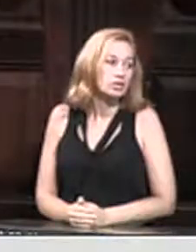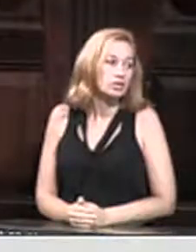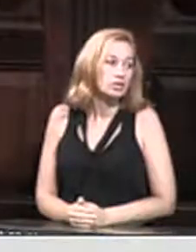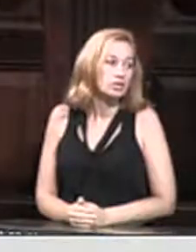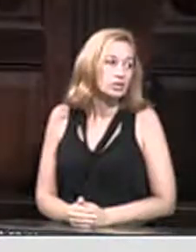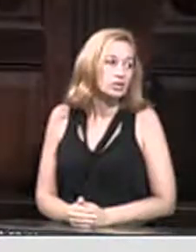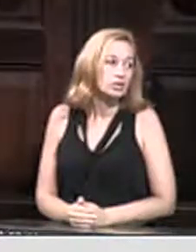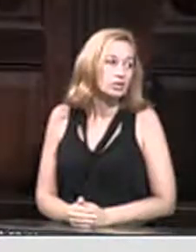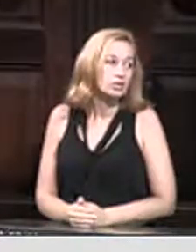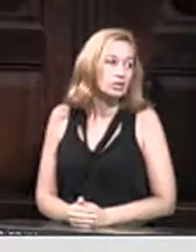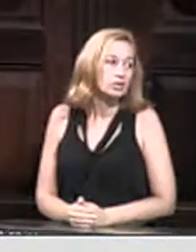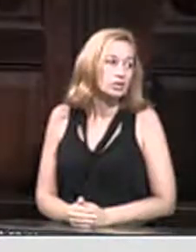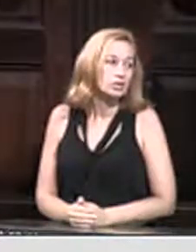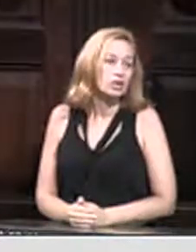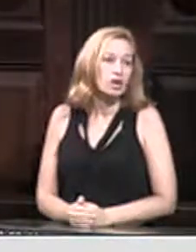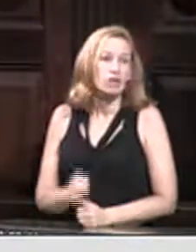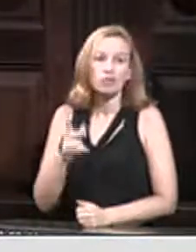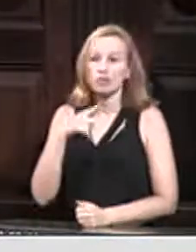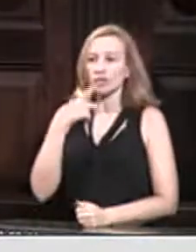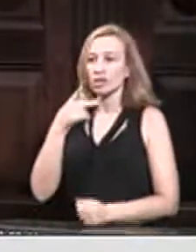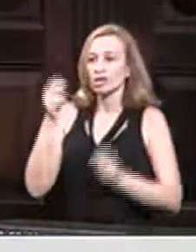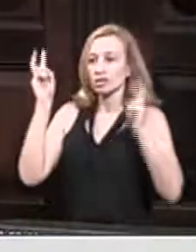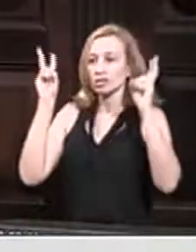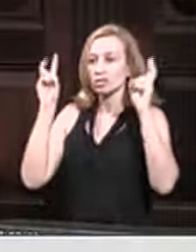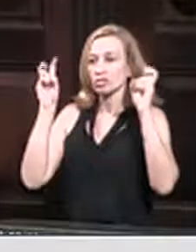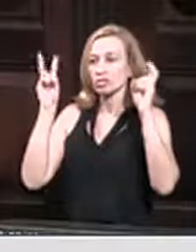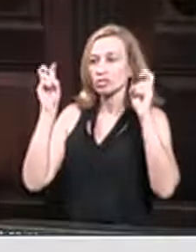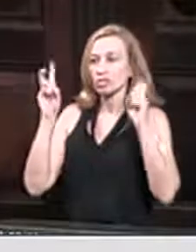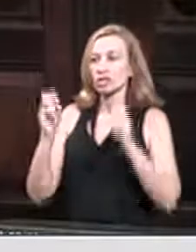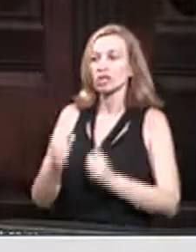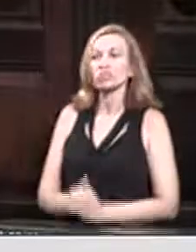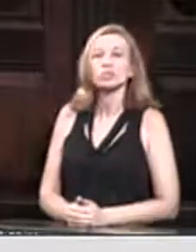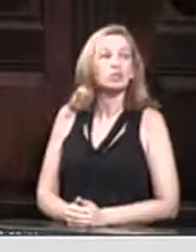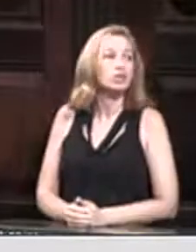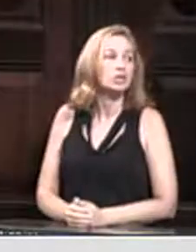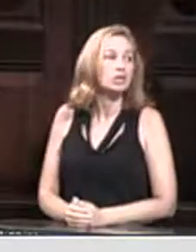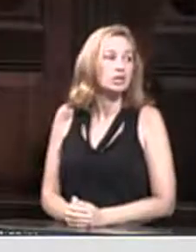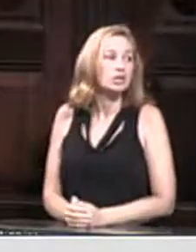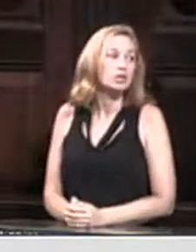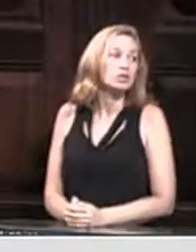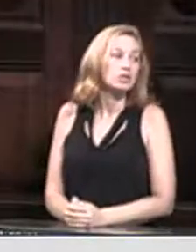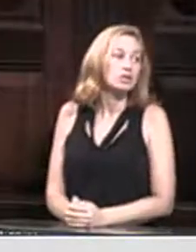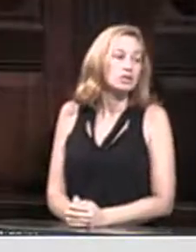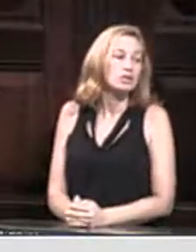tratar de um tema que tem sido objeto